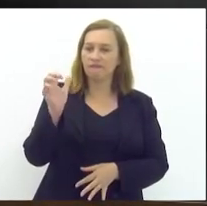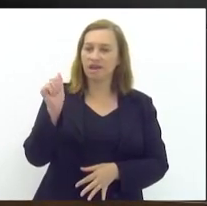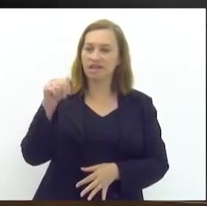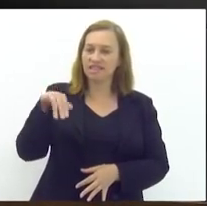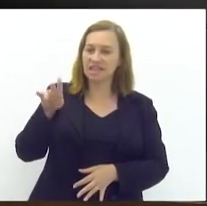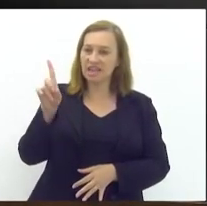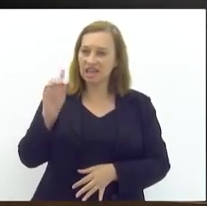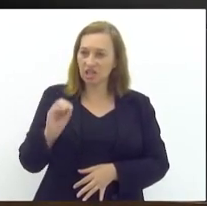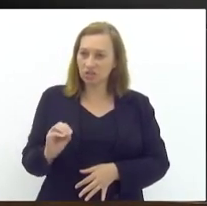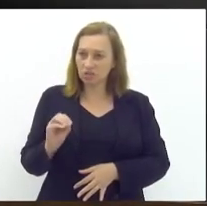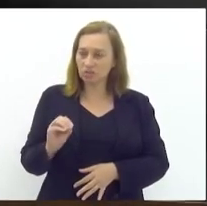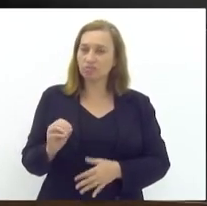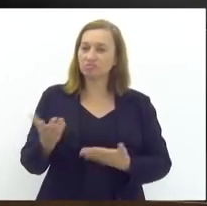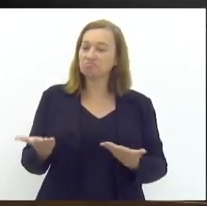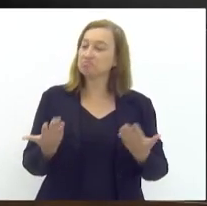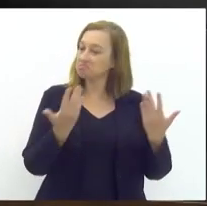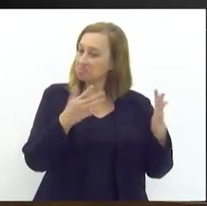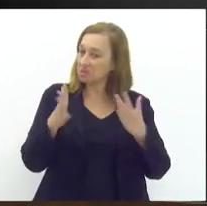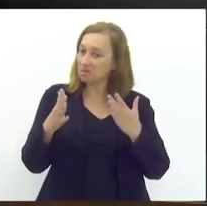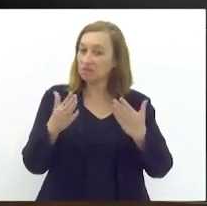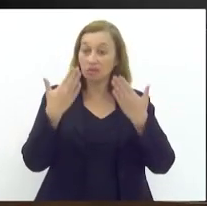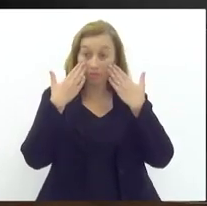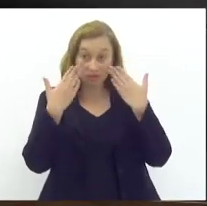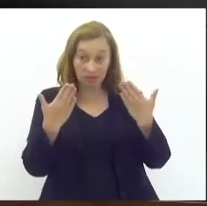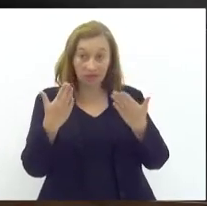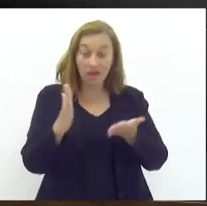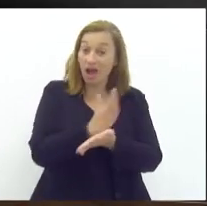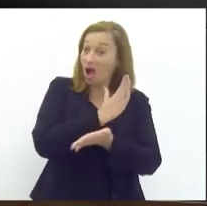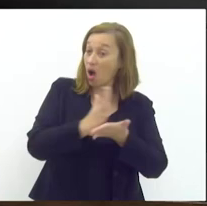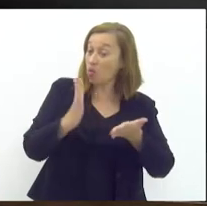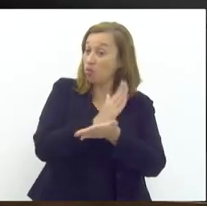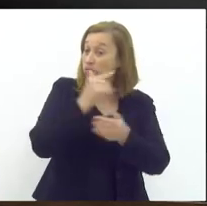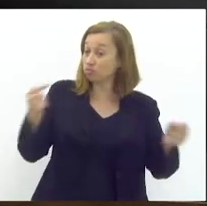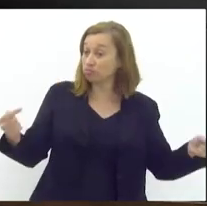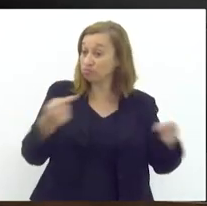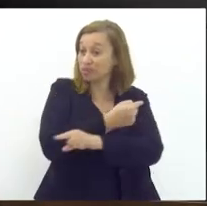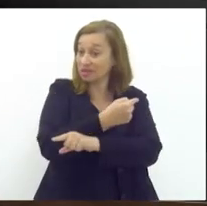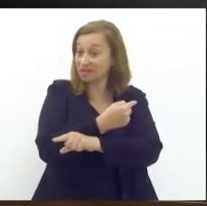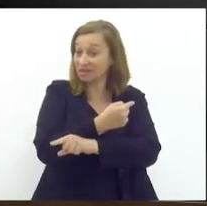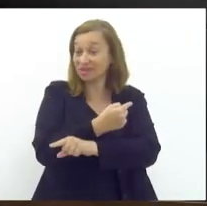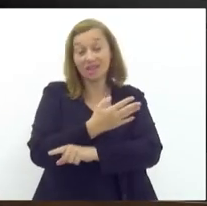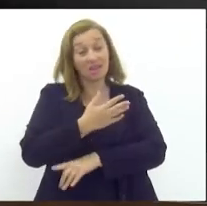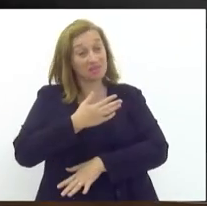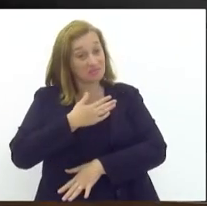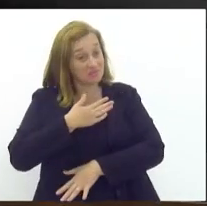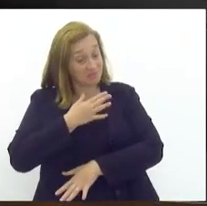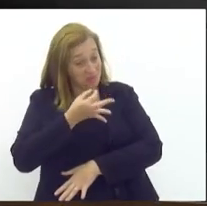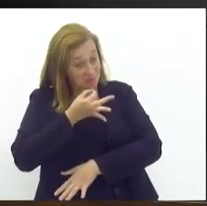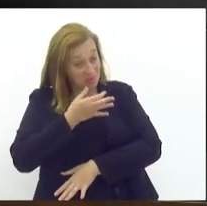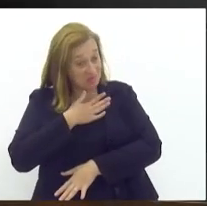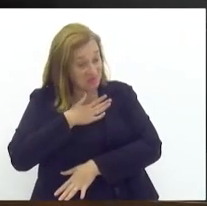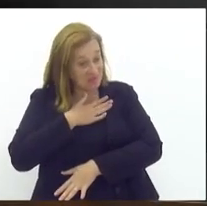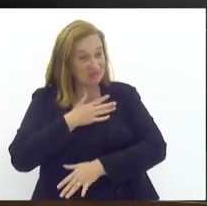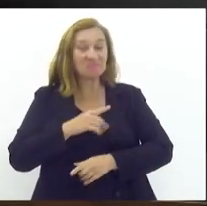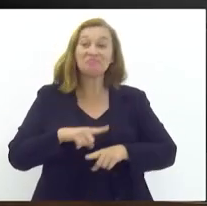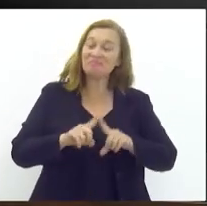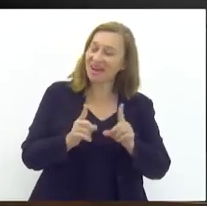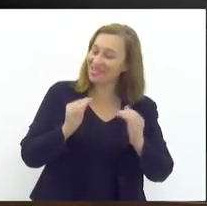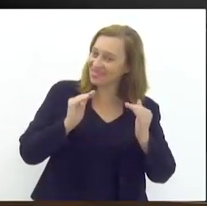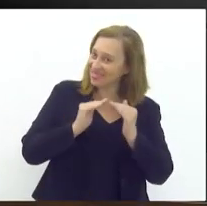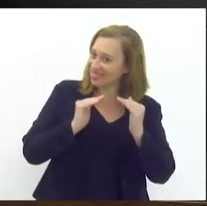pela sua pregação apesar de algumas discordâncias da minha parte mas